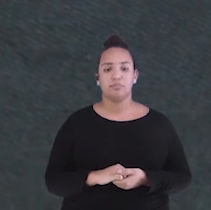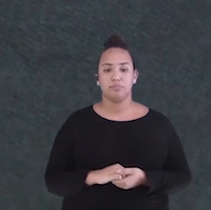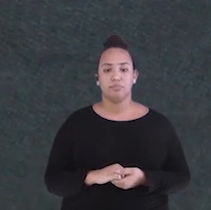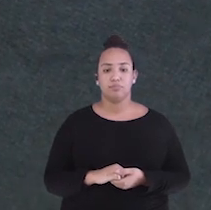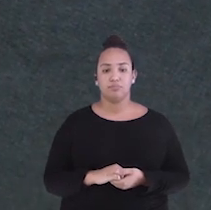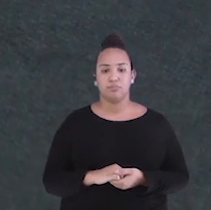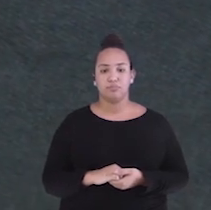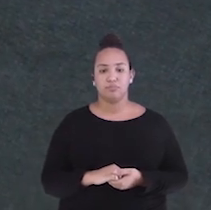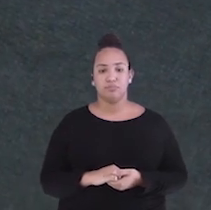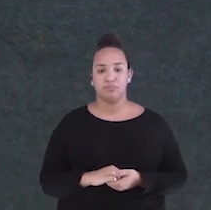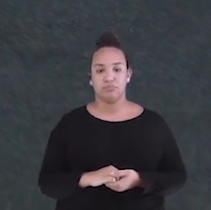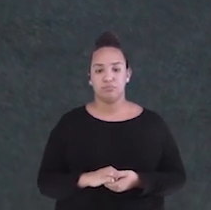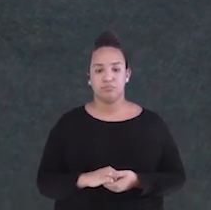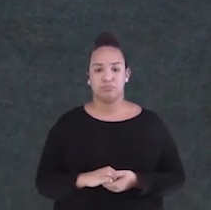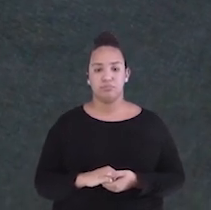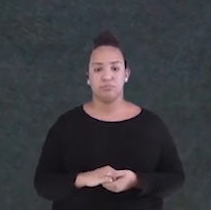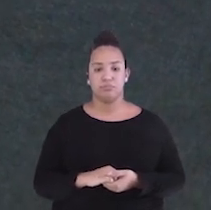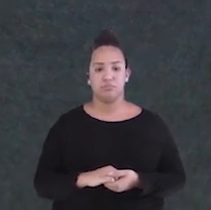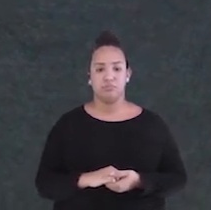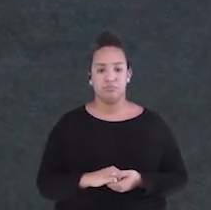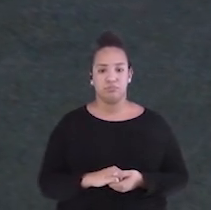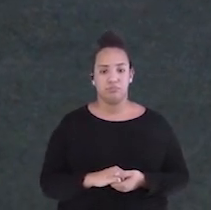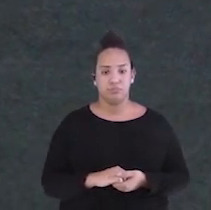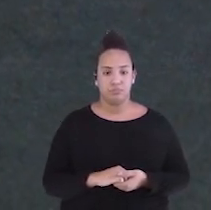aqui, que são os pés.